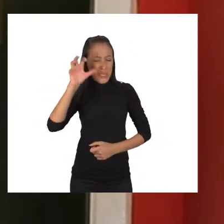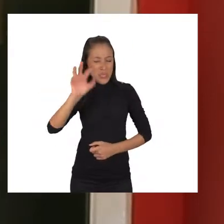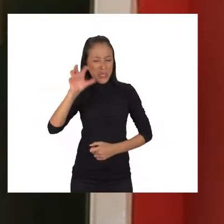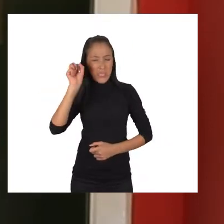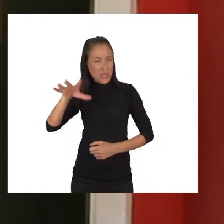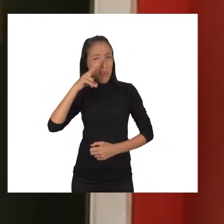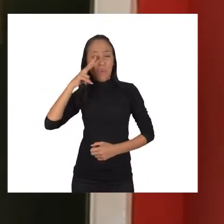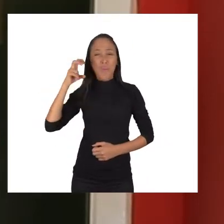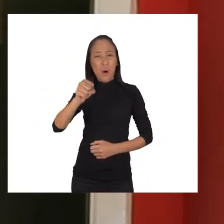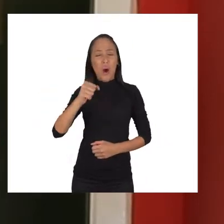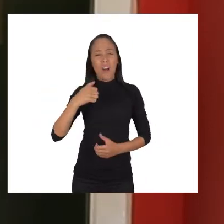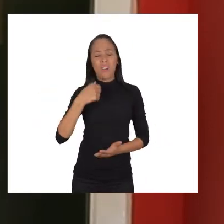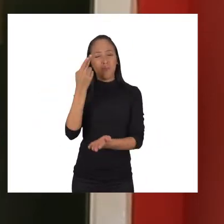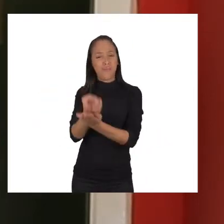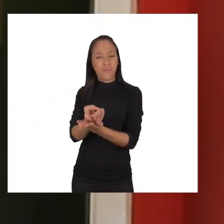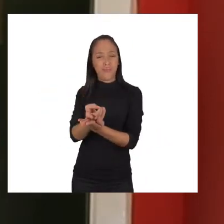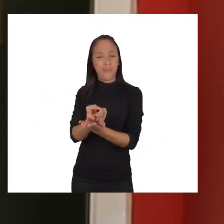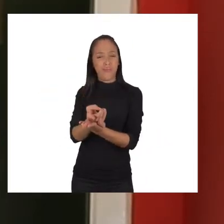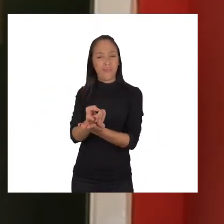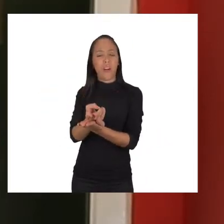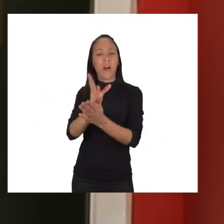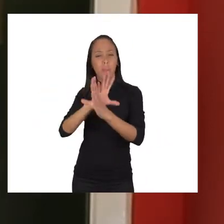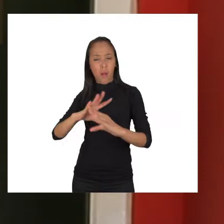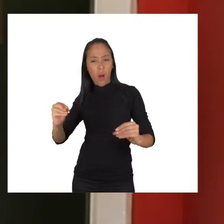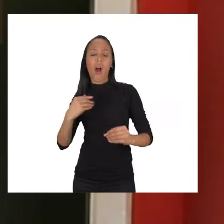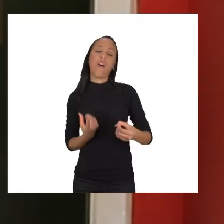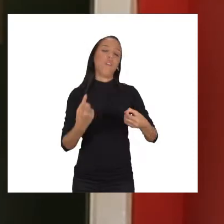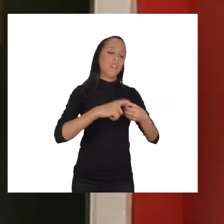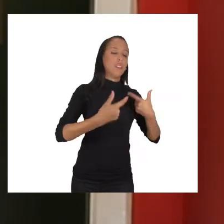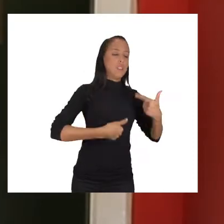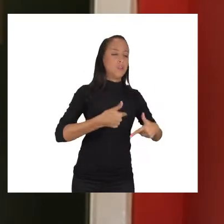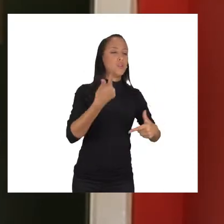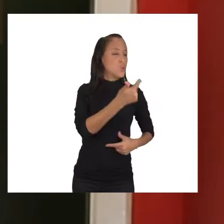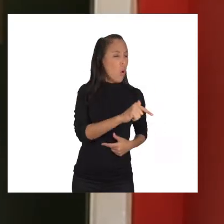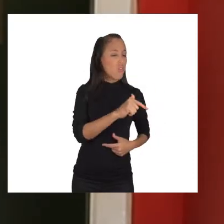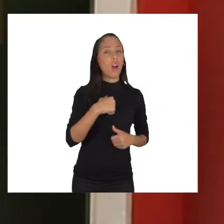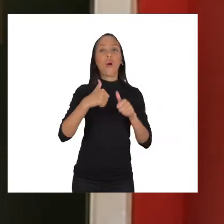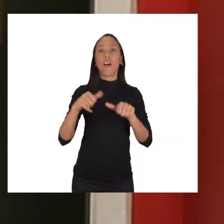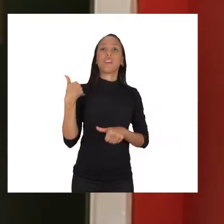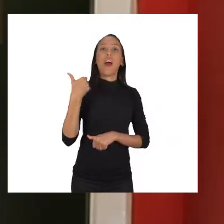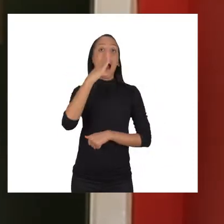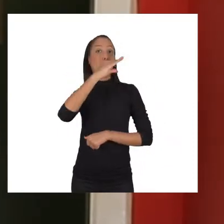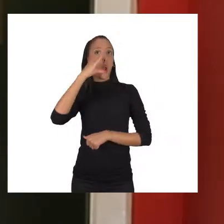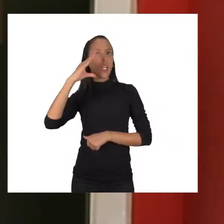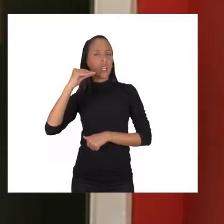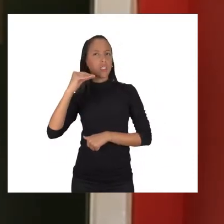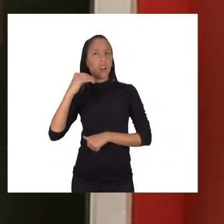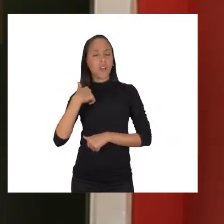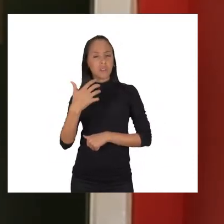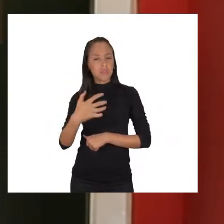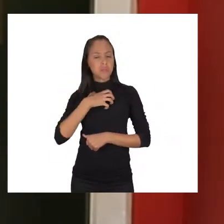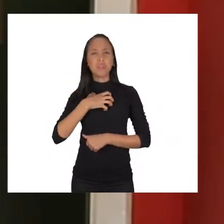cama, passava aquela temporada, voltava de novo. Daí, na minha adolescência, eu entrei numa depressão muito grande, que não tinha nada